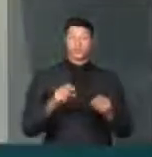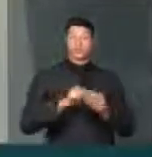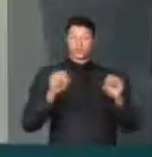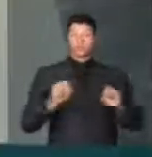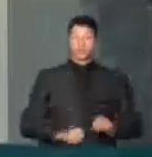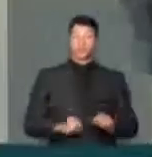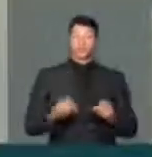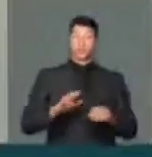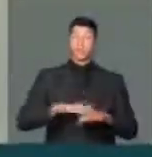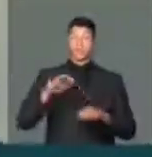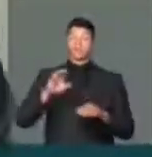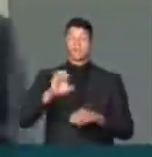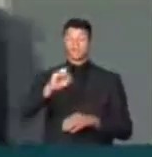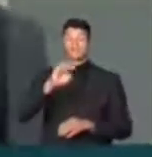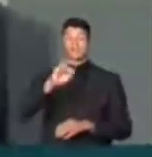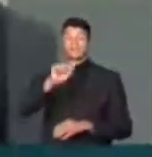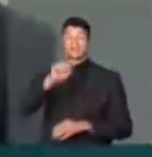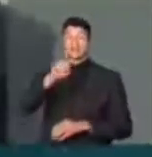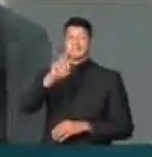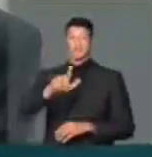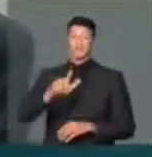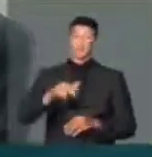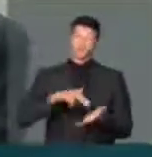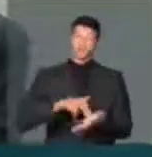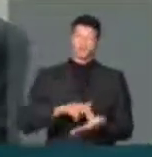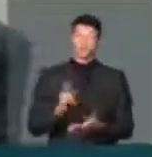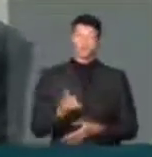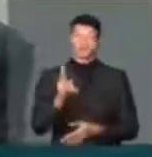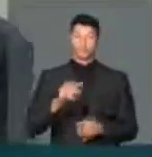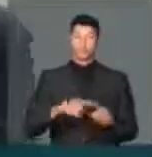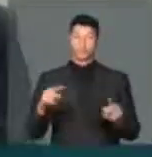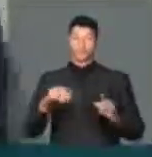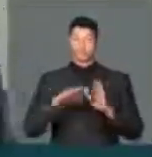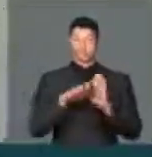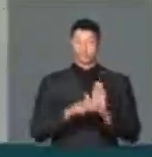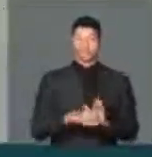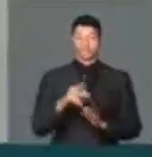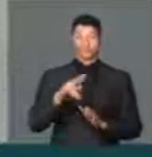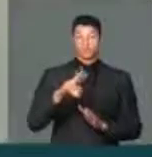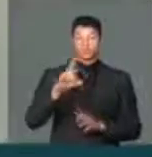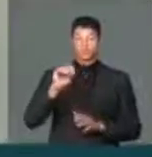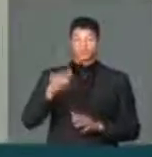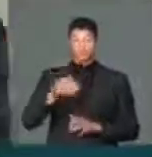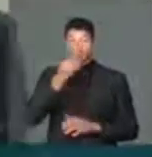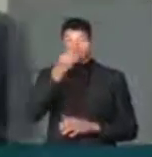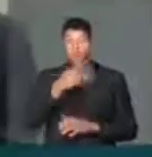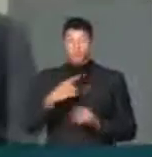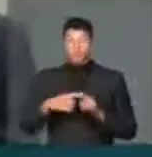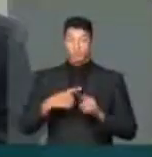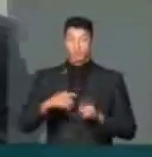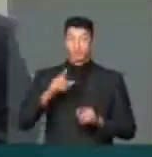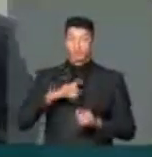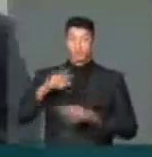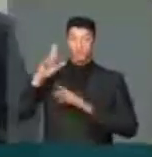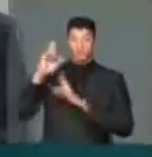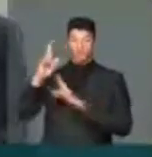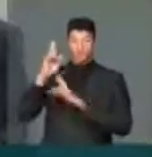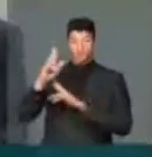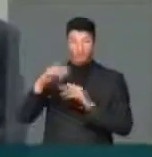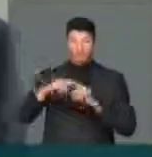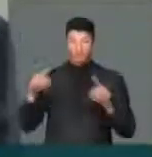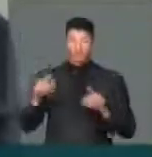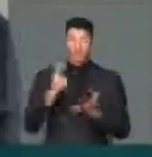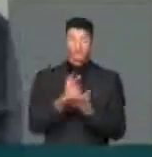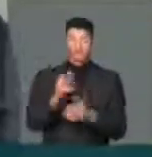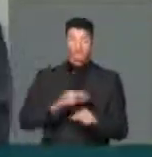sistema político mais estável. O sistema em de lista puro, ele é bom porque ele aumenta a representação, mas